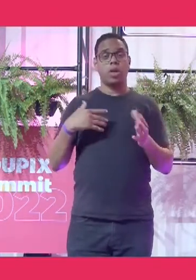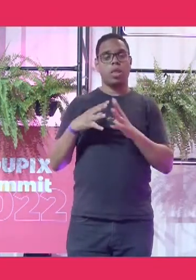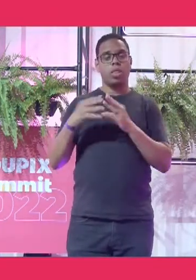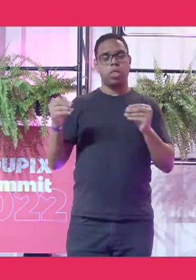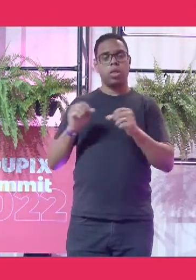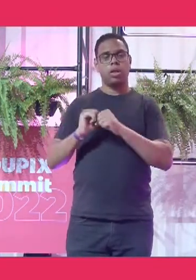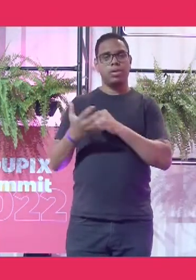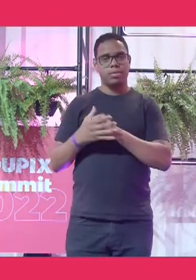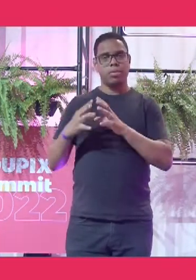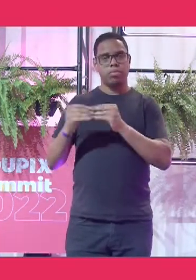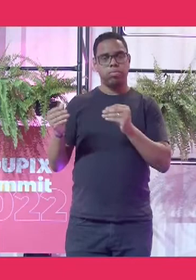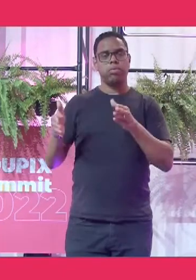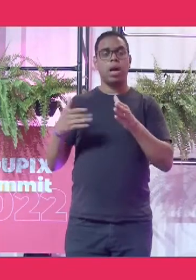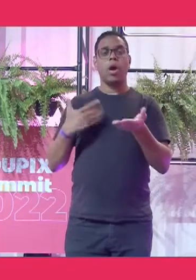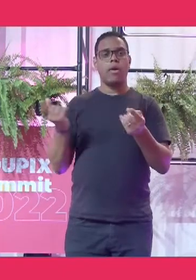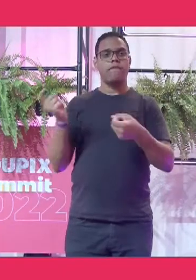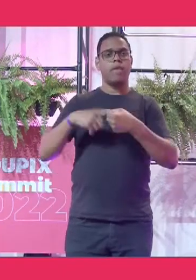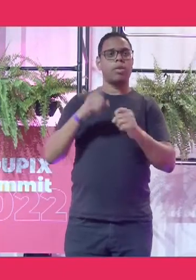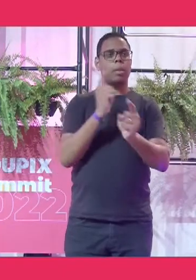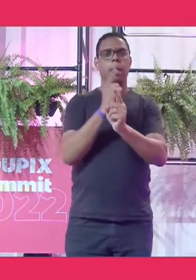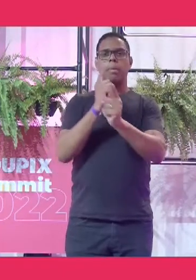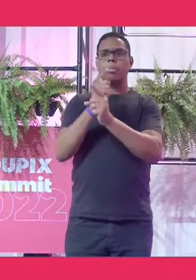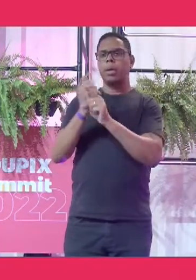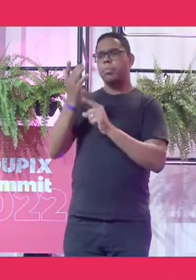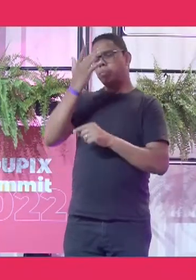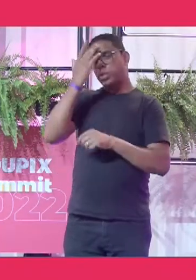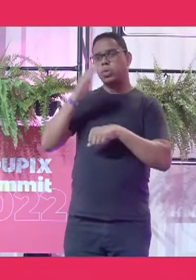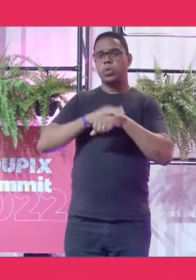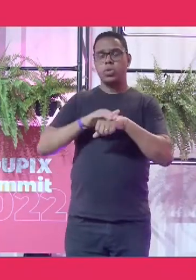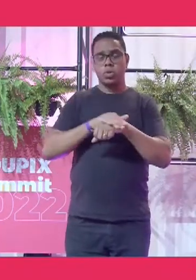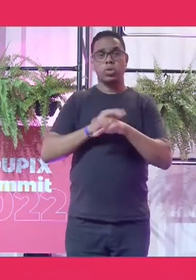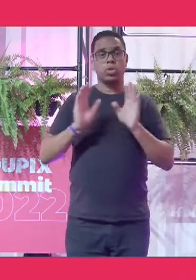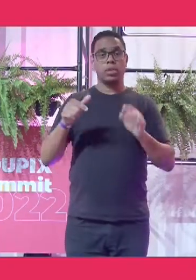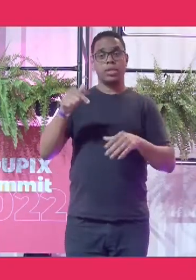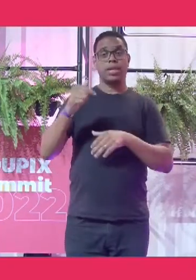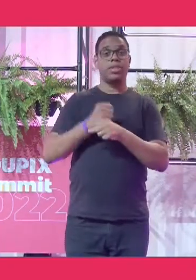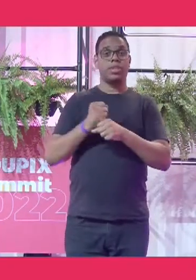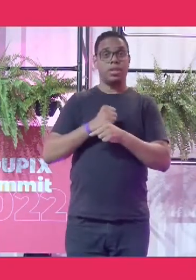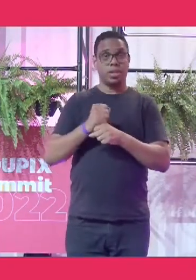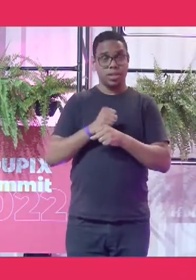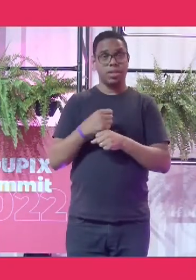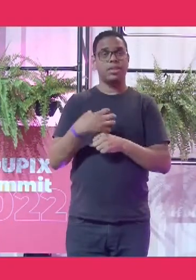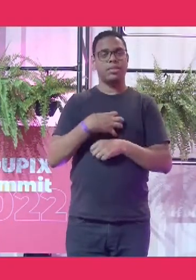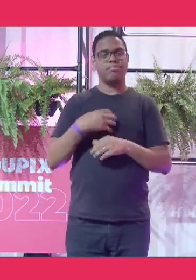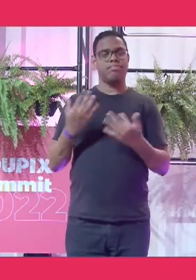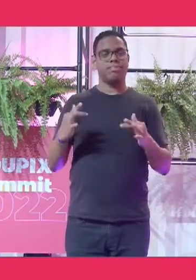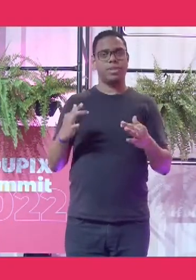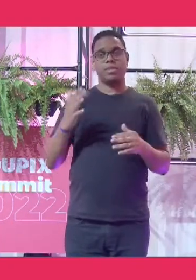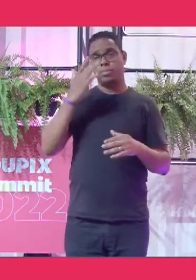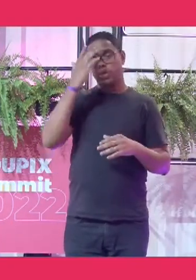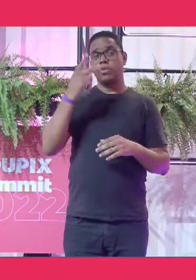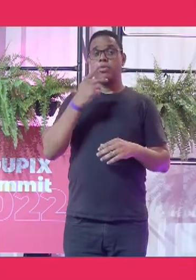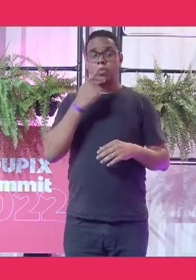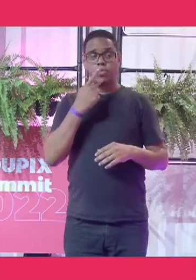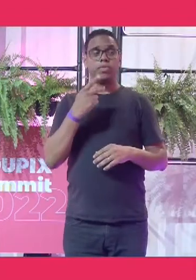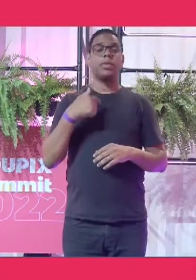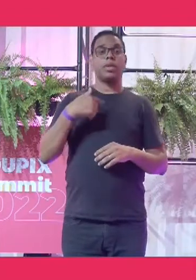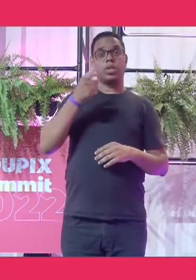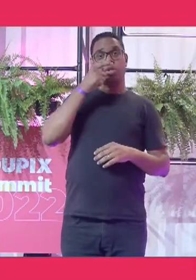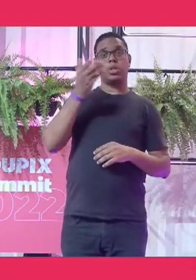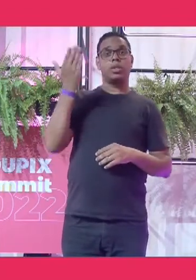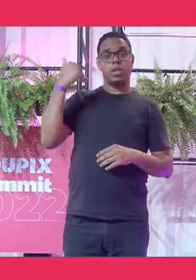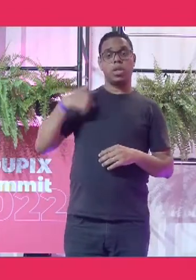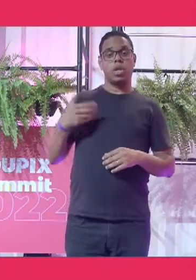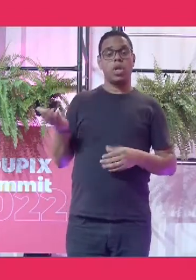pandemia, poder falar com as pessoas e ouvir depois de 7 anos, e dói assim um pouco, né? Que as pessoas falam, Nathalie, eu te assistia quando eu